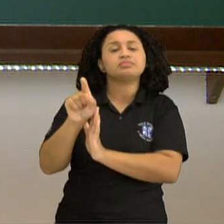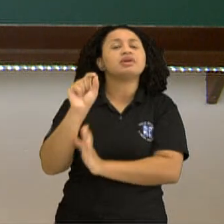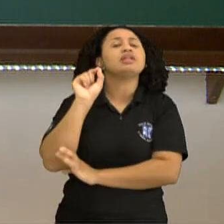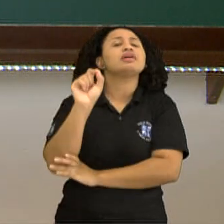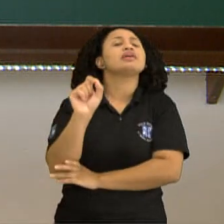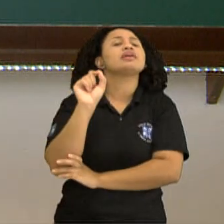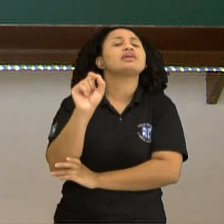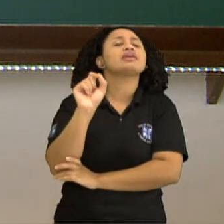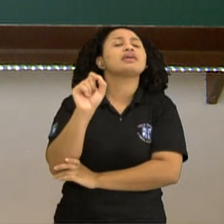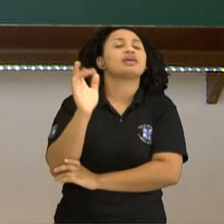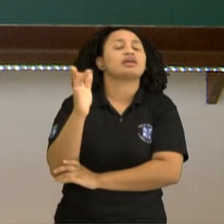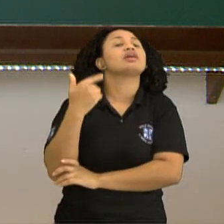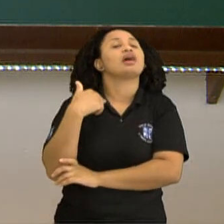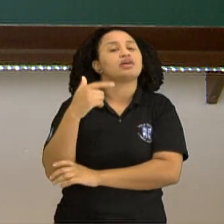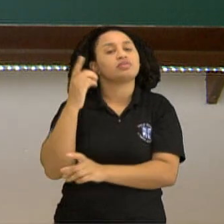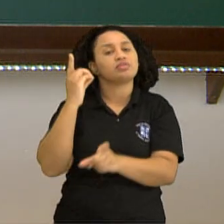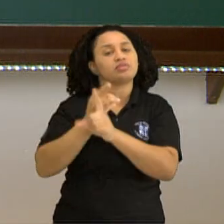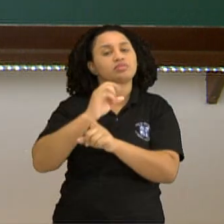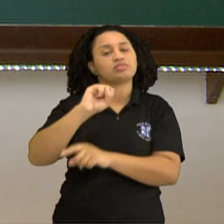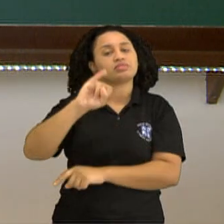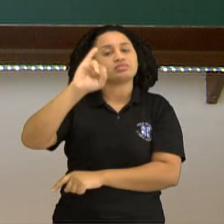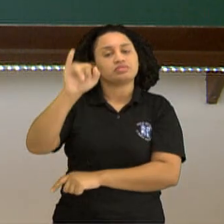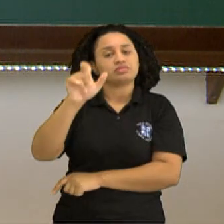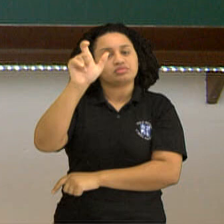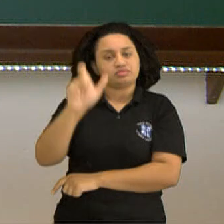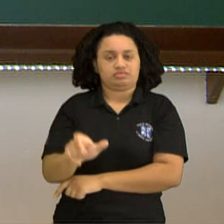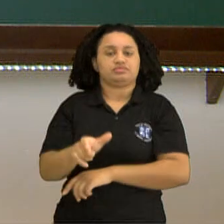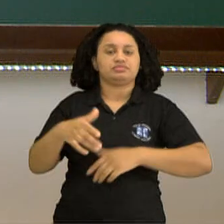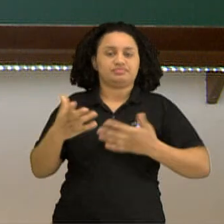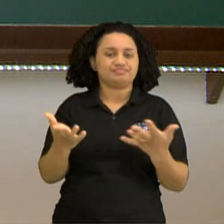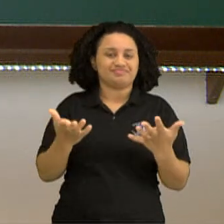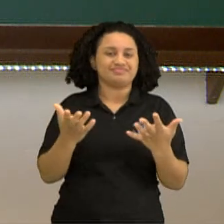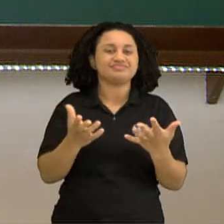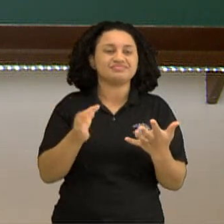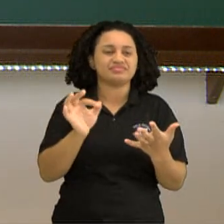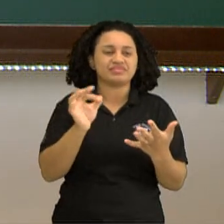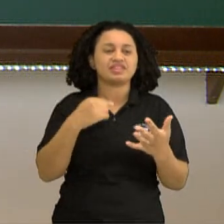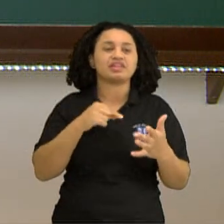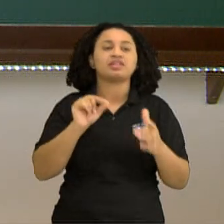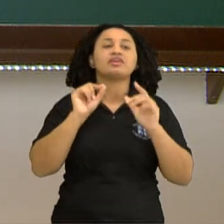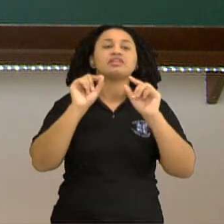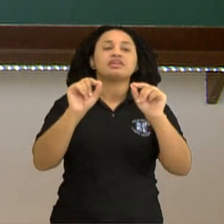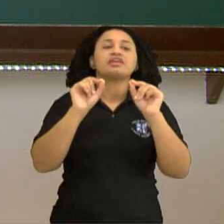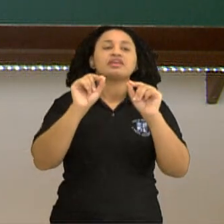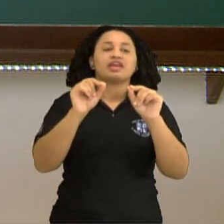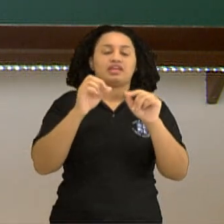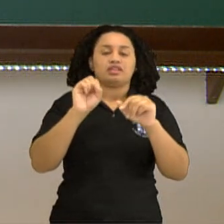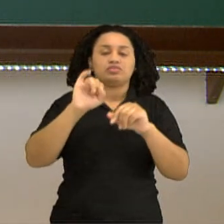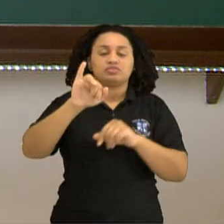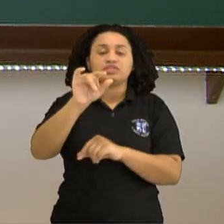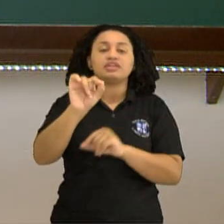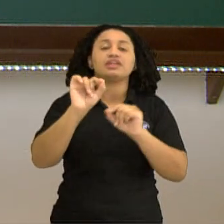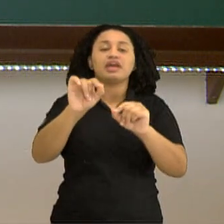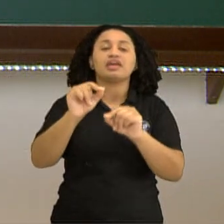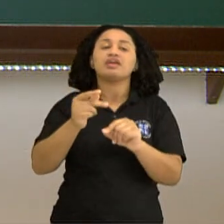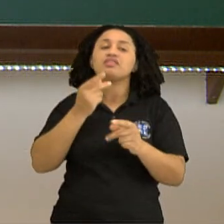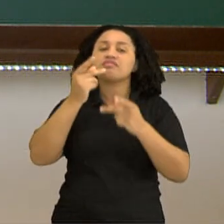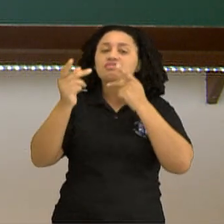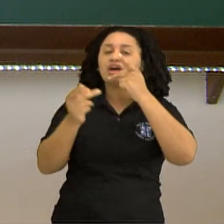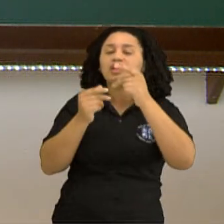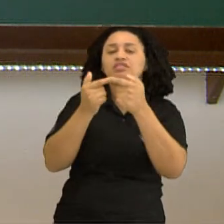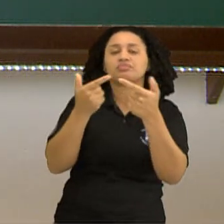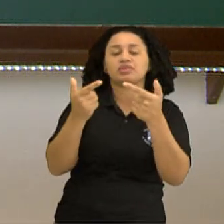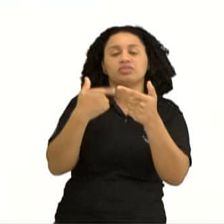Quem é o sujeito então? O sujeito é de quem se declara algo numa oração. É